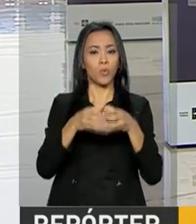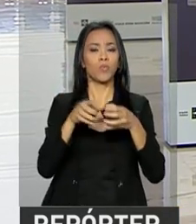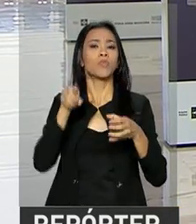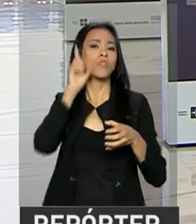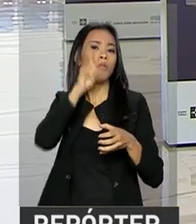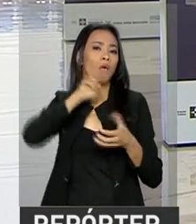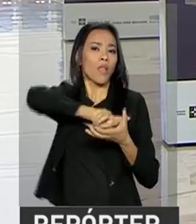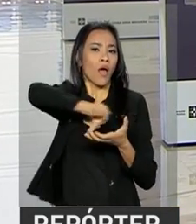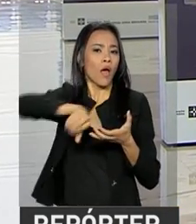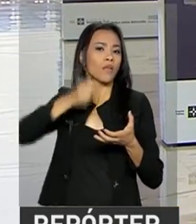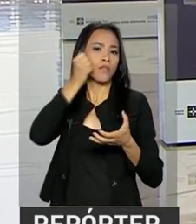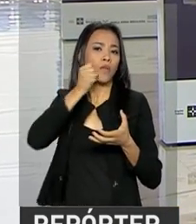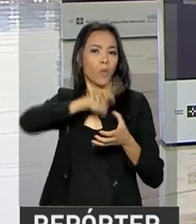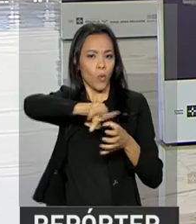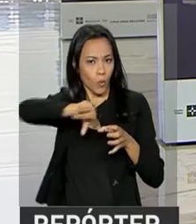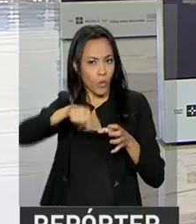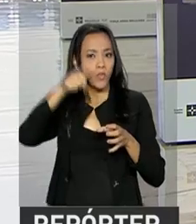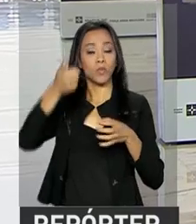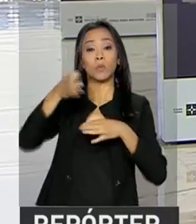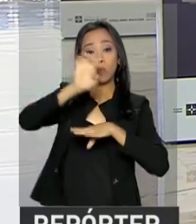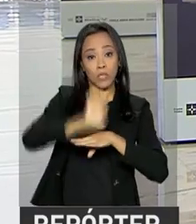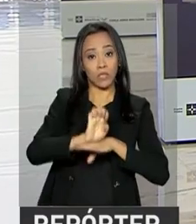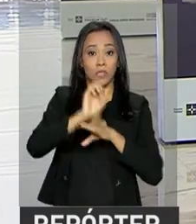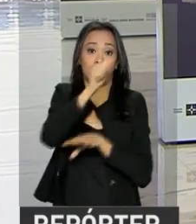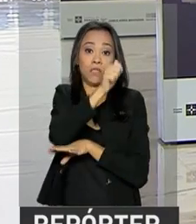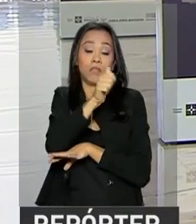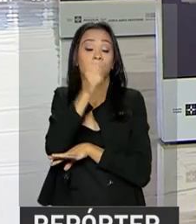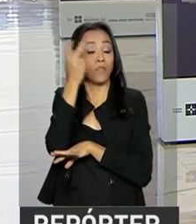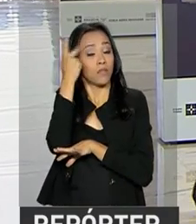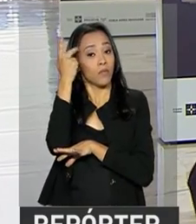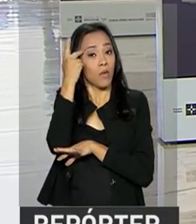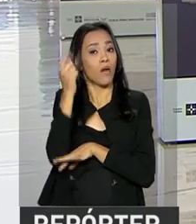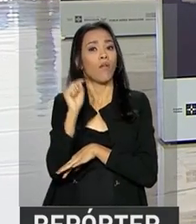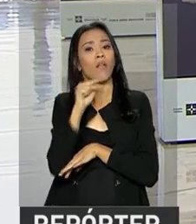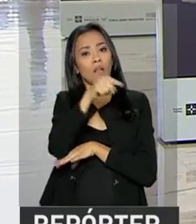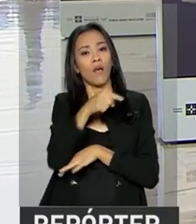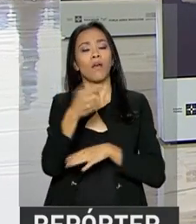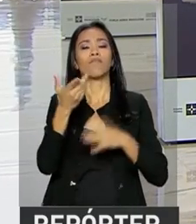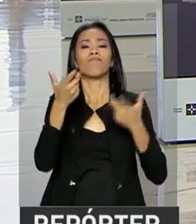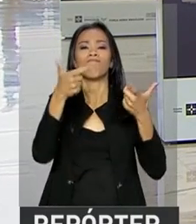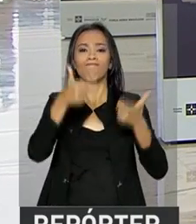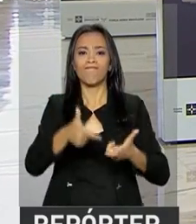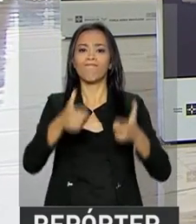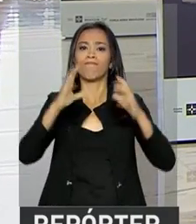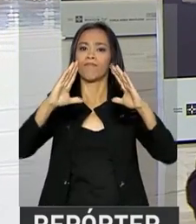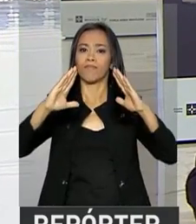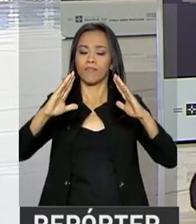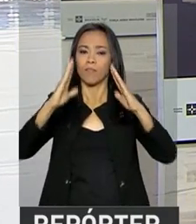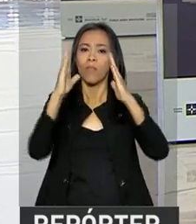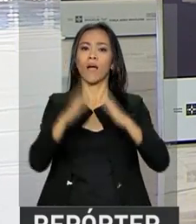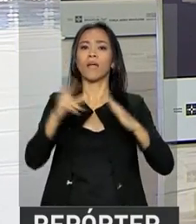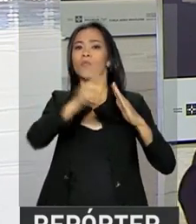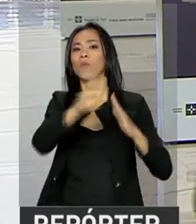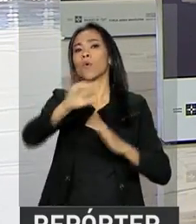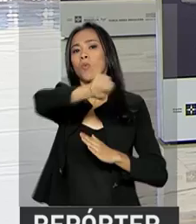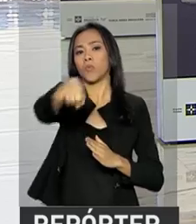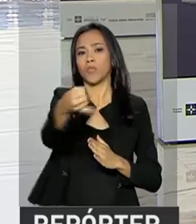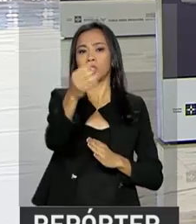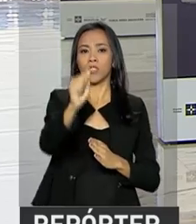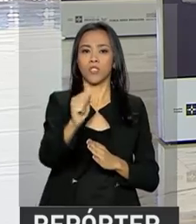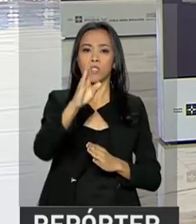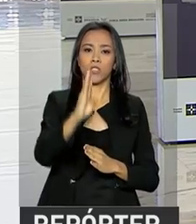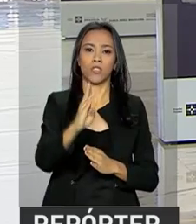deputados e senadores de do Estado de São Paulo lá no palácio do Jaburu isso tudo em um café da manhã essa